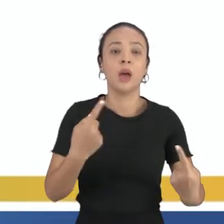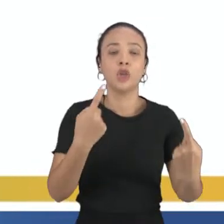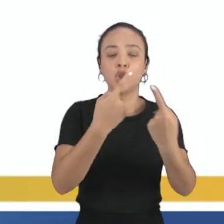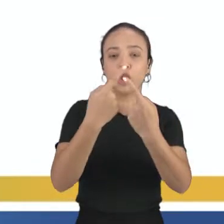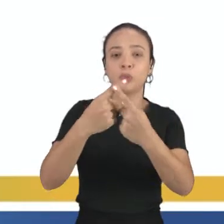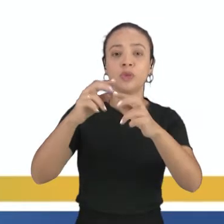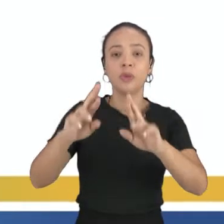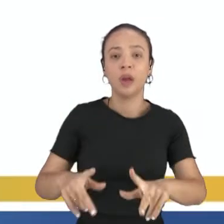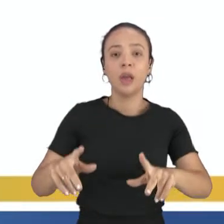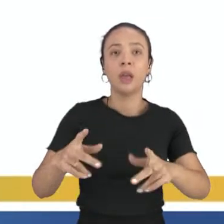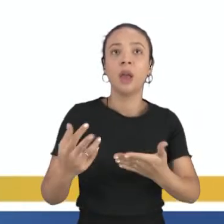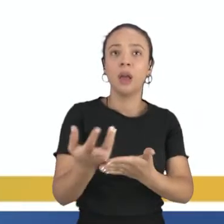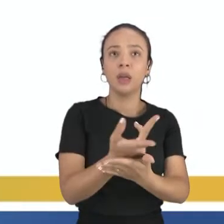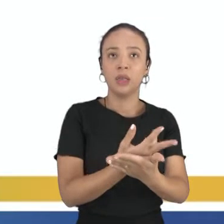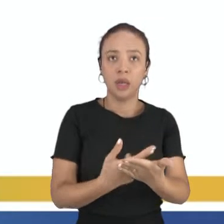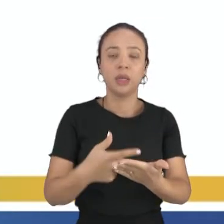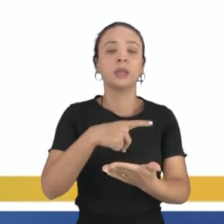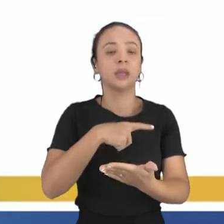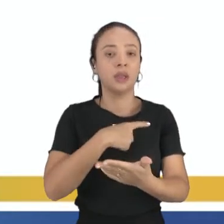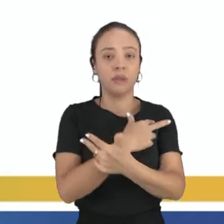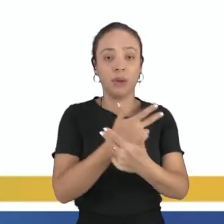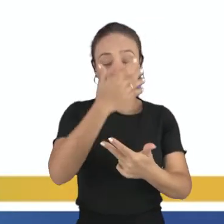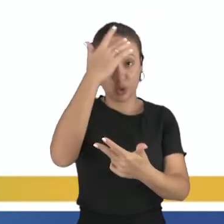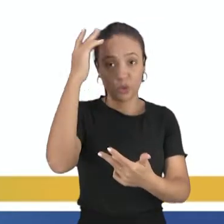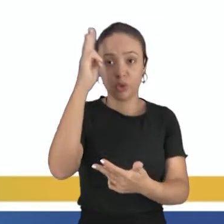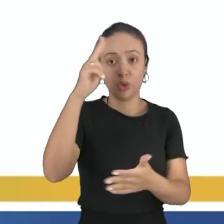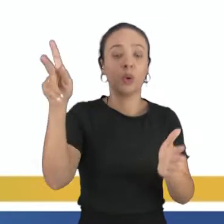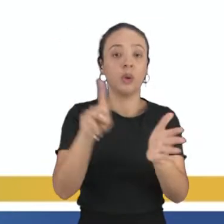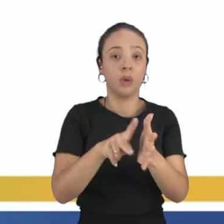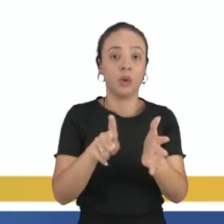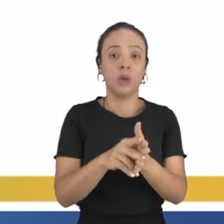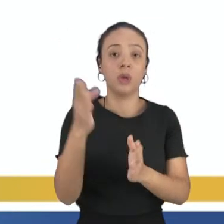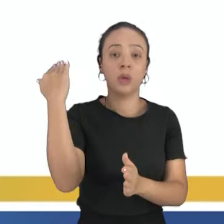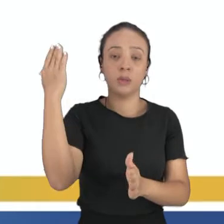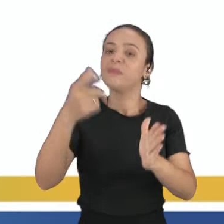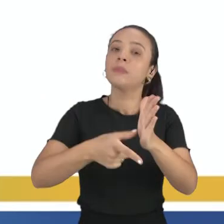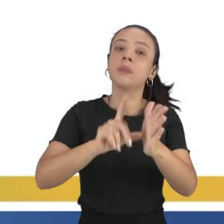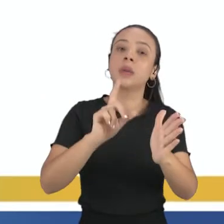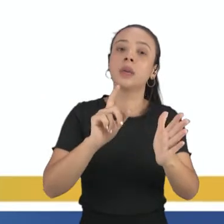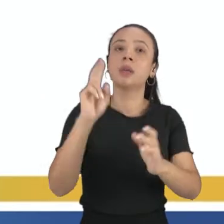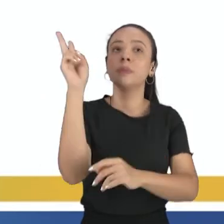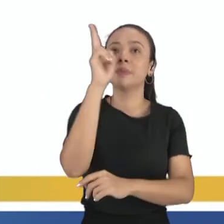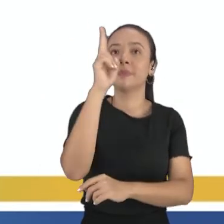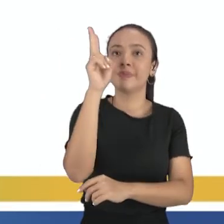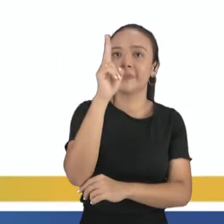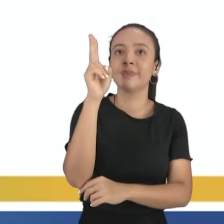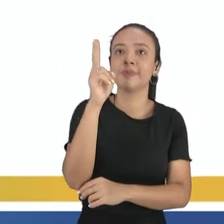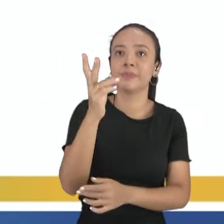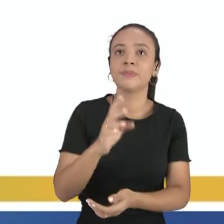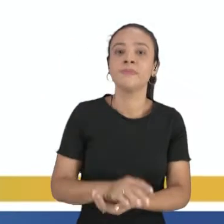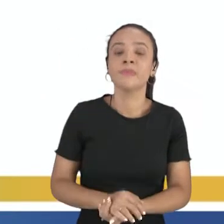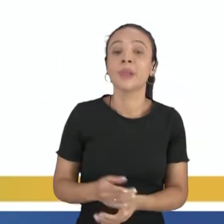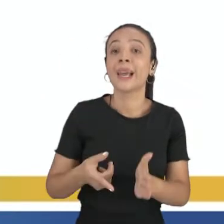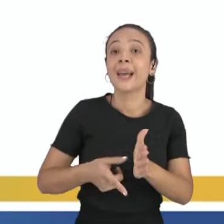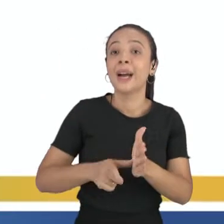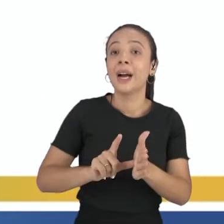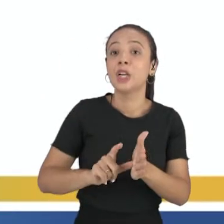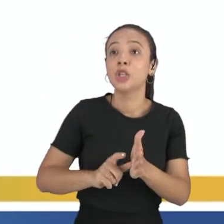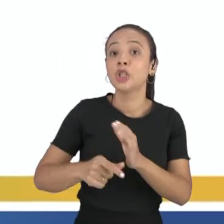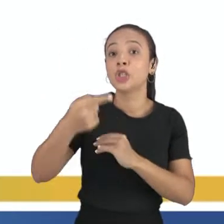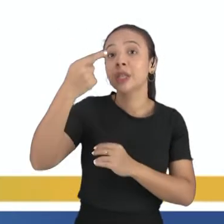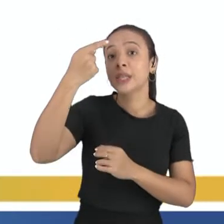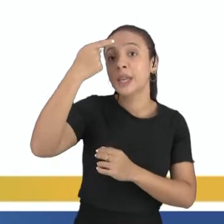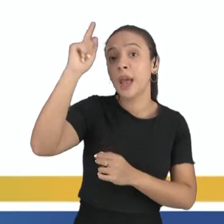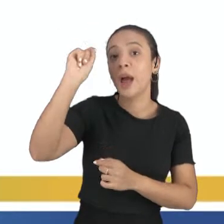arte registradas por historiadores são do período pré-histórico, ou seja, antes da invenção da